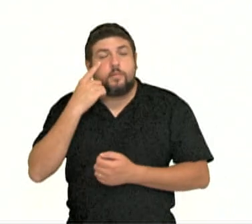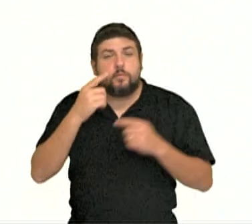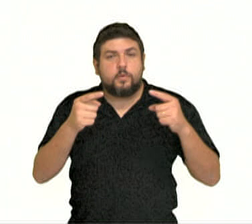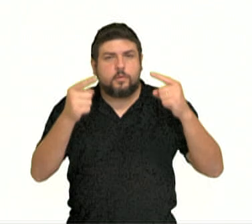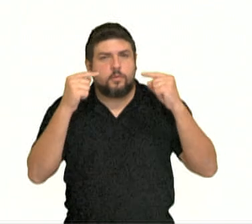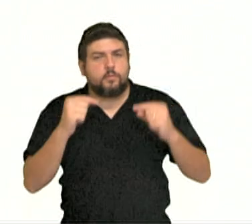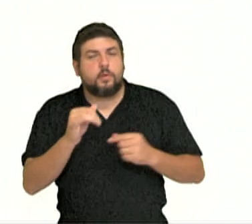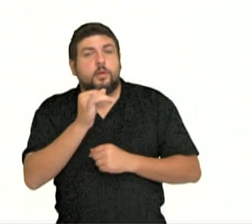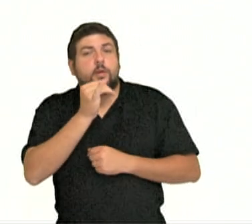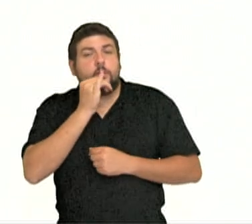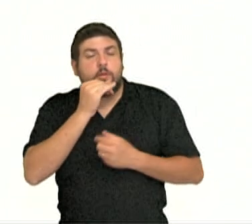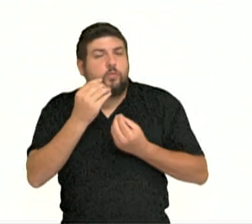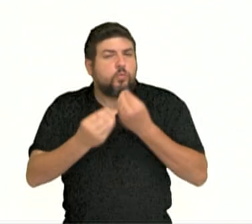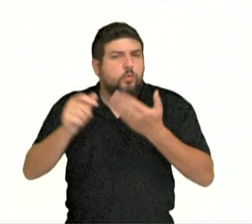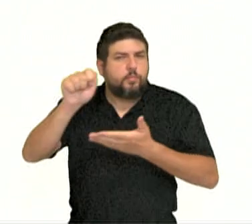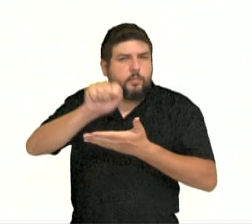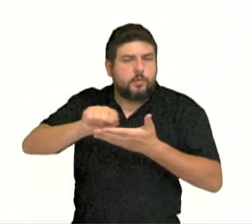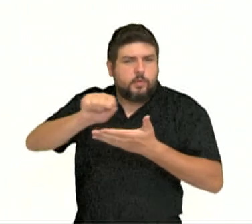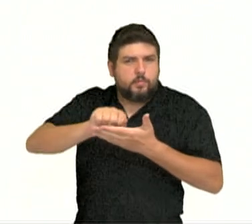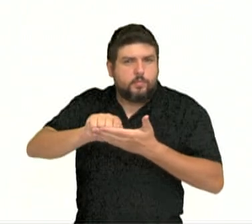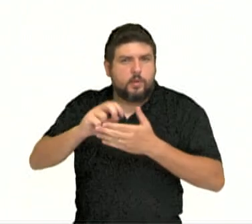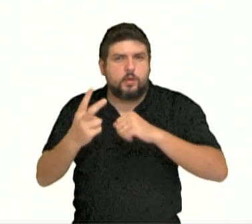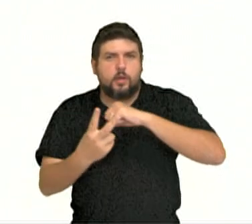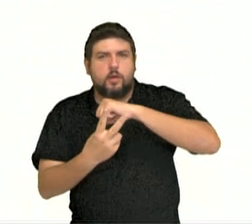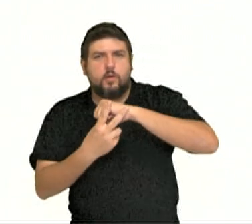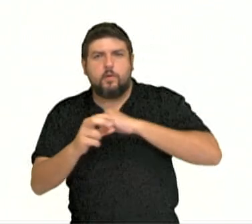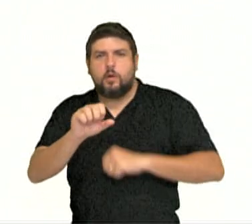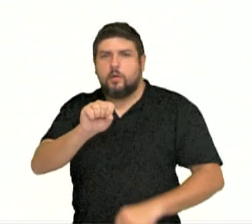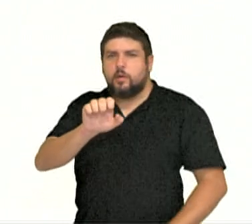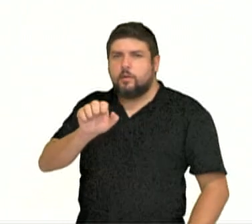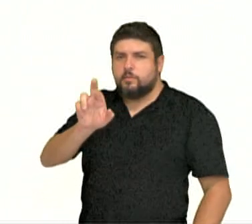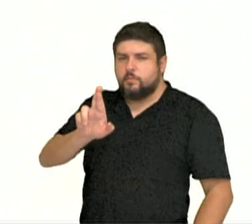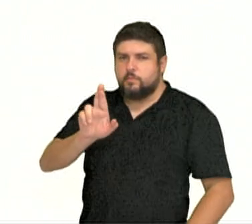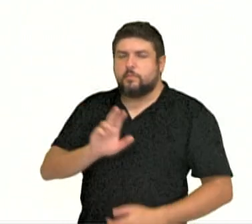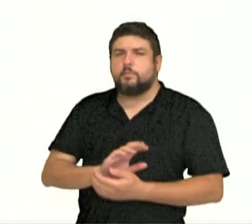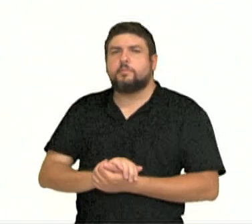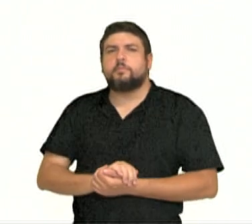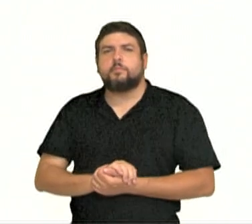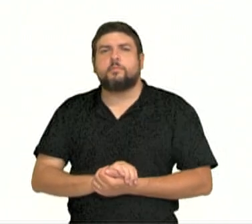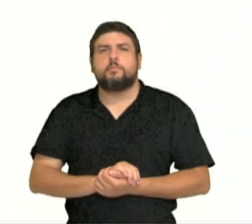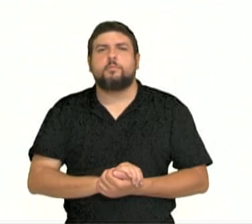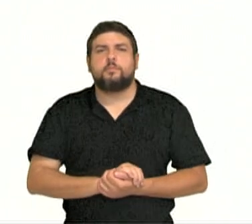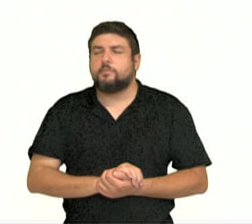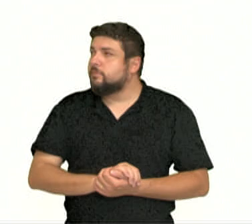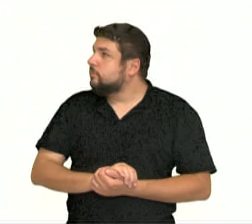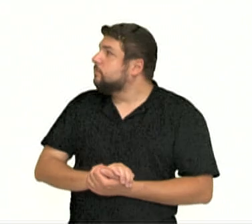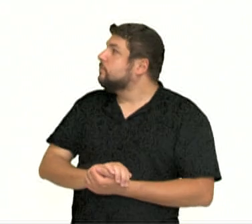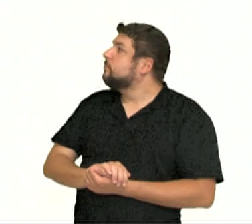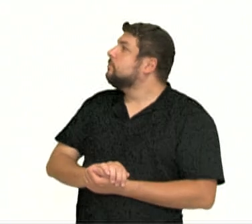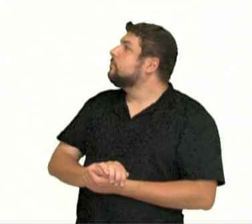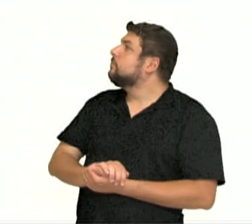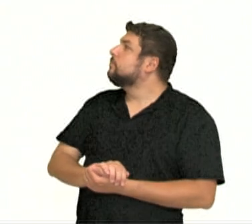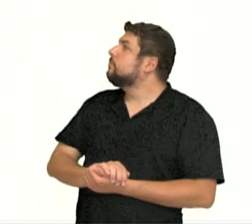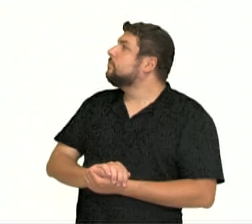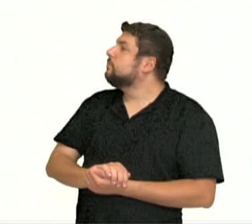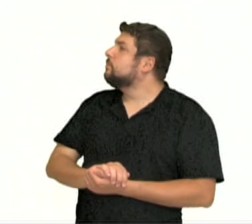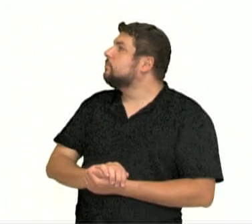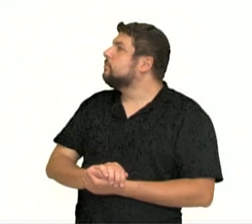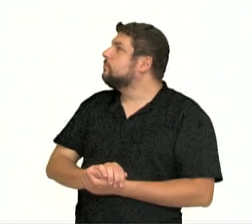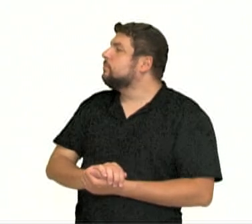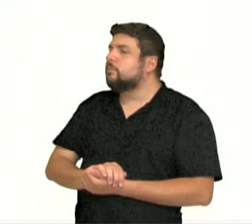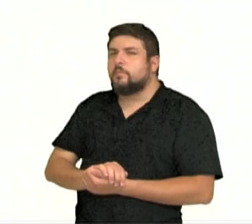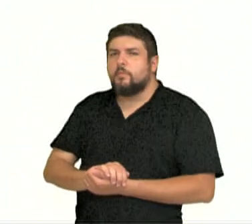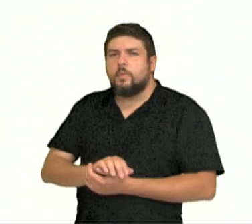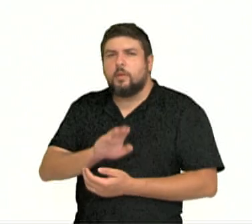então, este verbo ser, conjugado aqui, né? Britney Spears é rubia. A